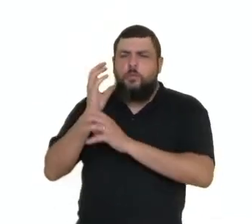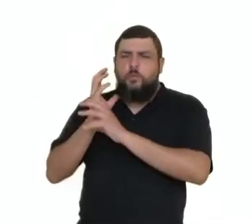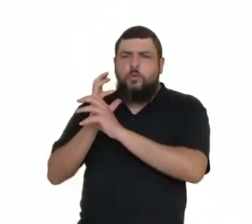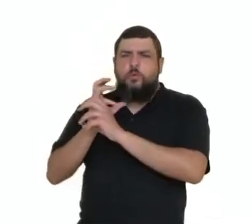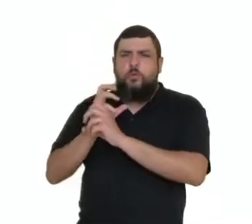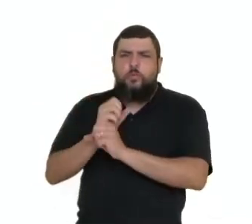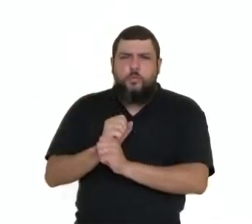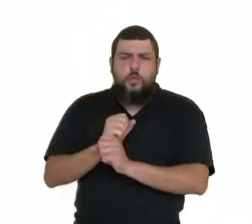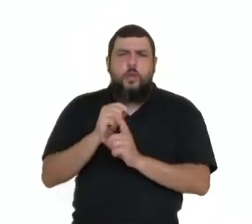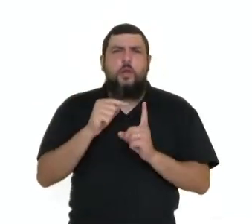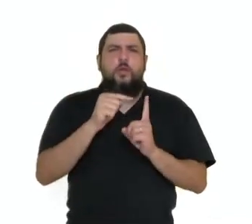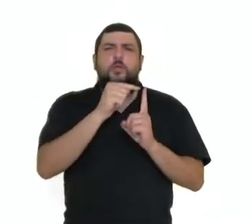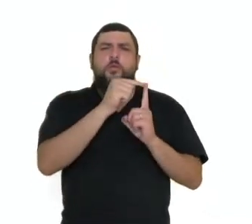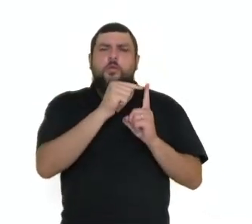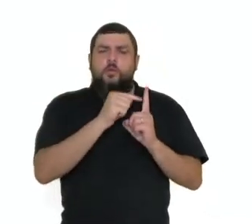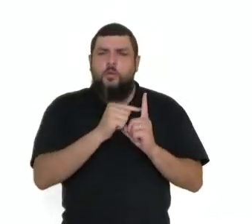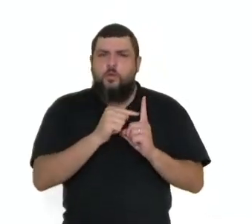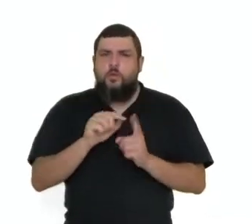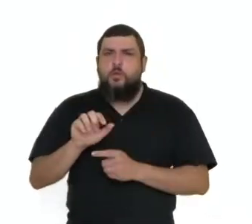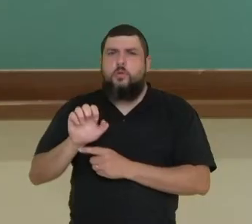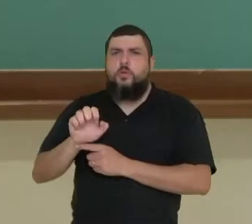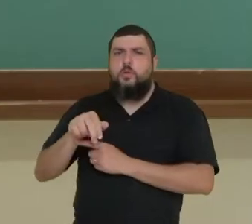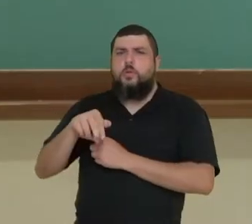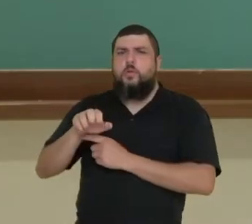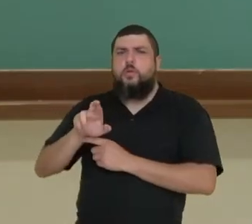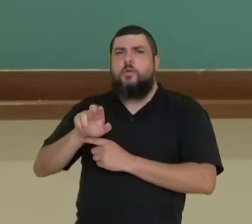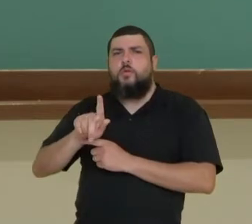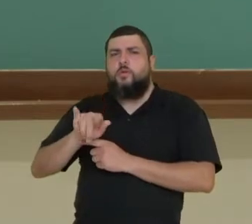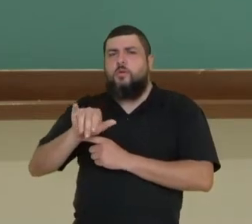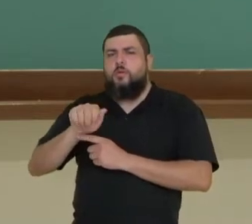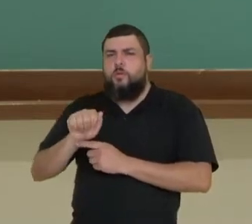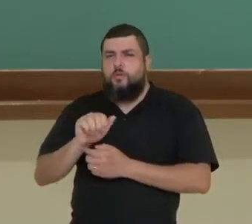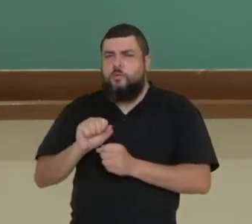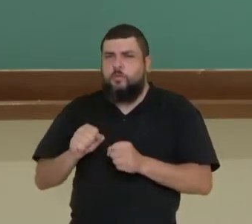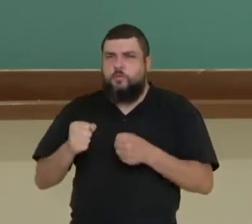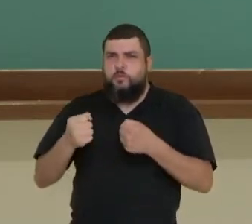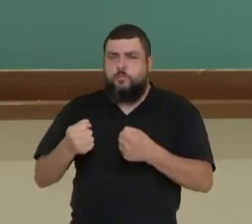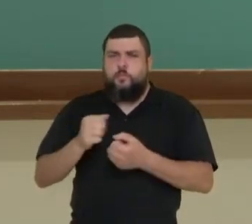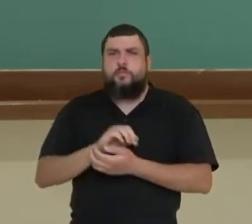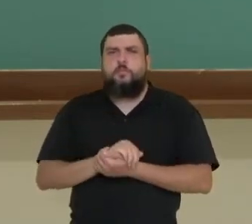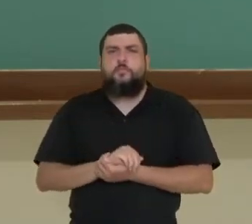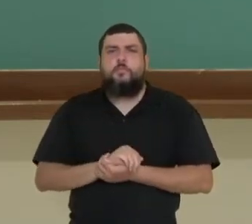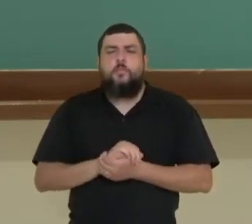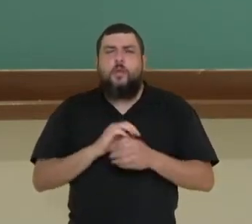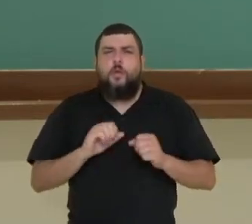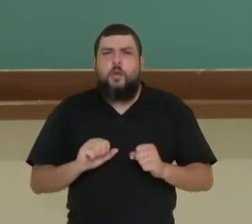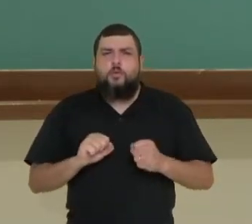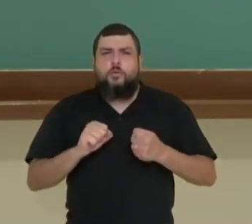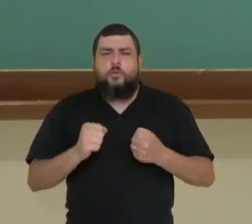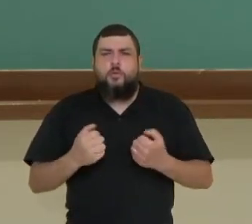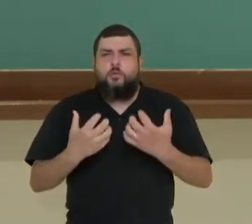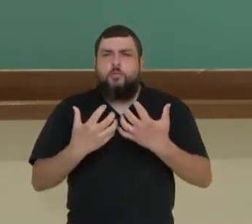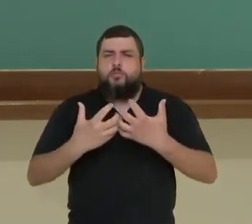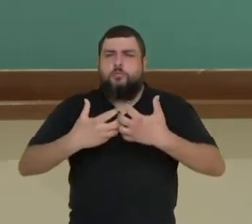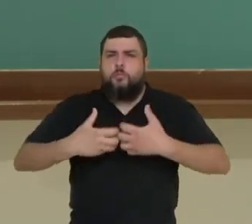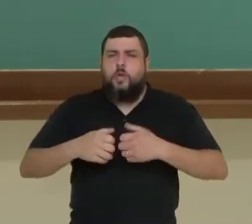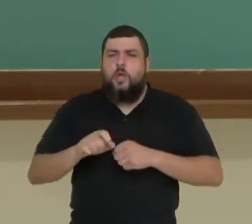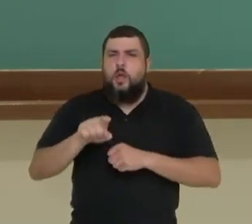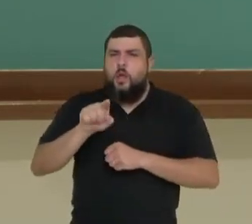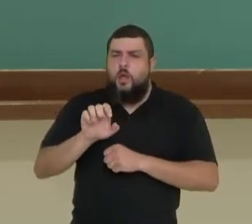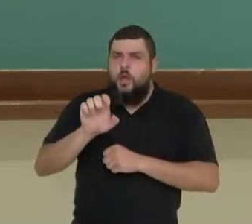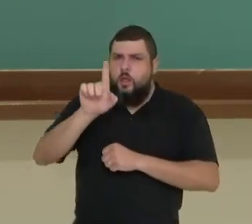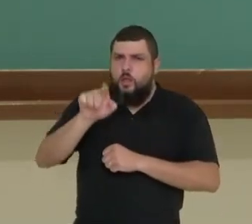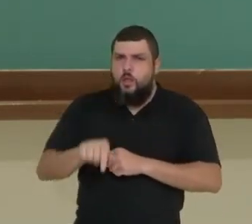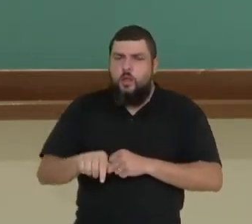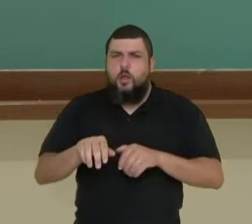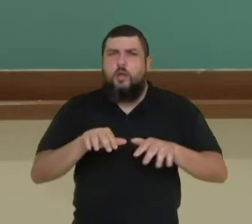de energia que nós temos aqui. Queridos, antes de mais nada, nós temos que lembrar que a energia mecânica está relacionada com o movimento, certo? Ou